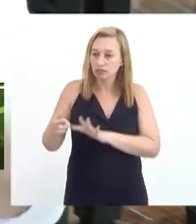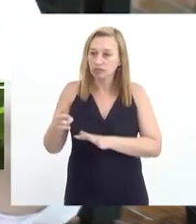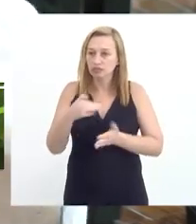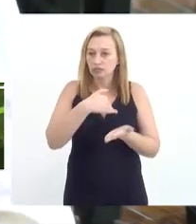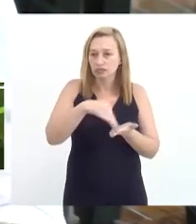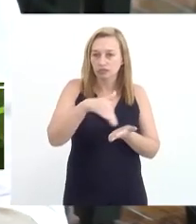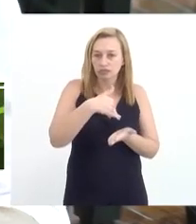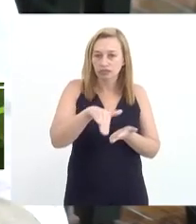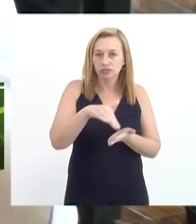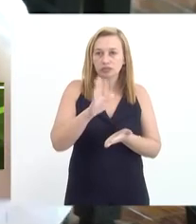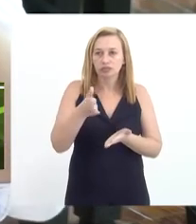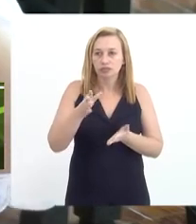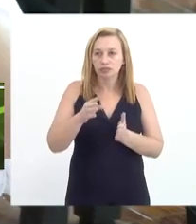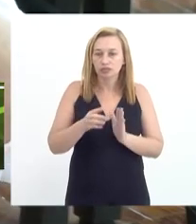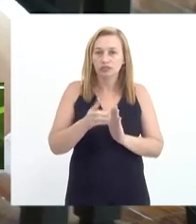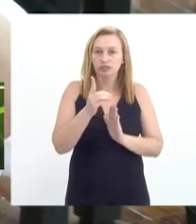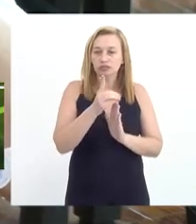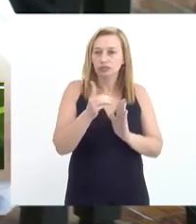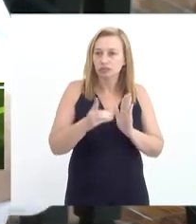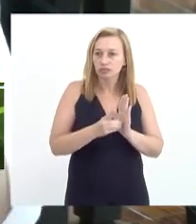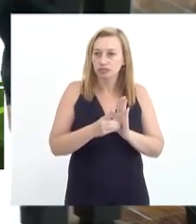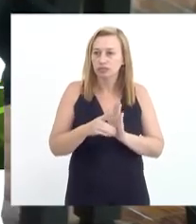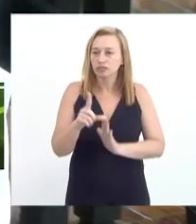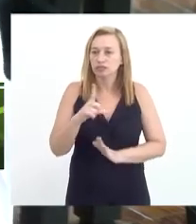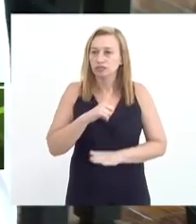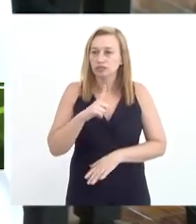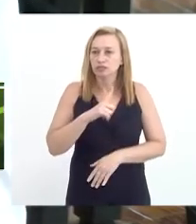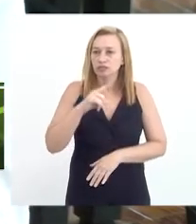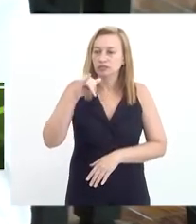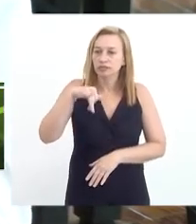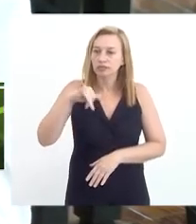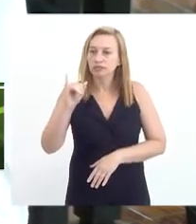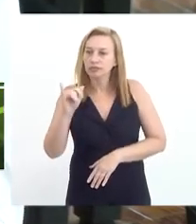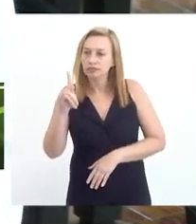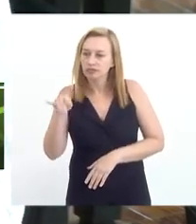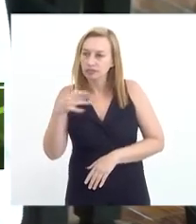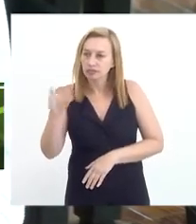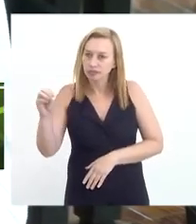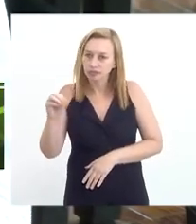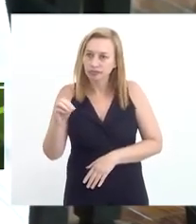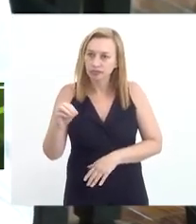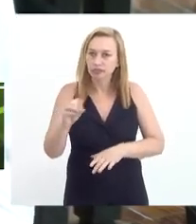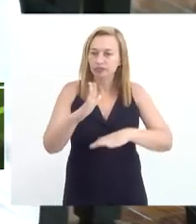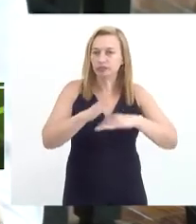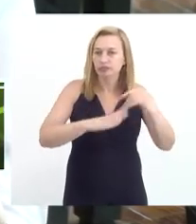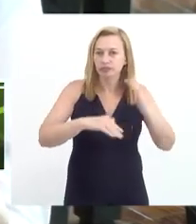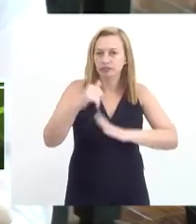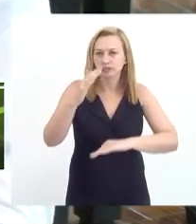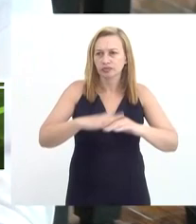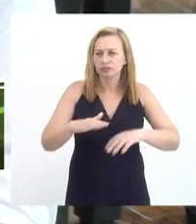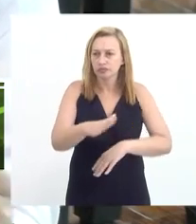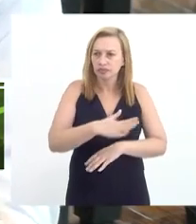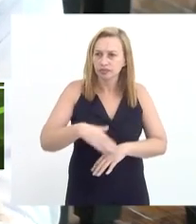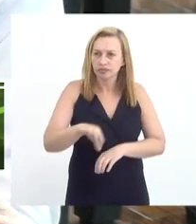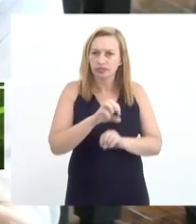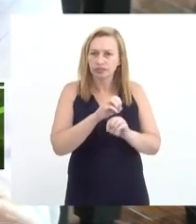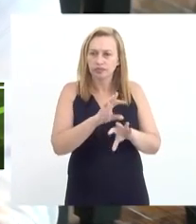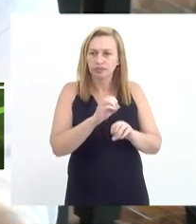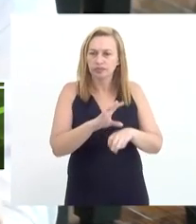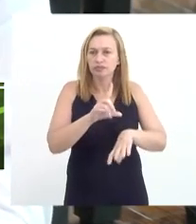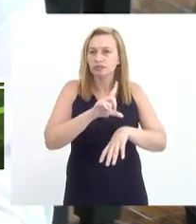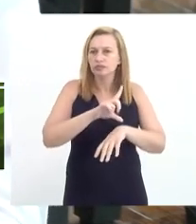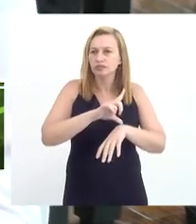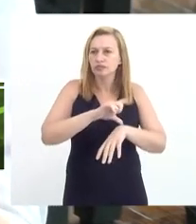publicou Um decreto De haver Uma migração Numa parcela Dos profissionais De educação De cargo horário